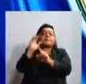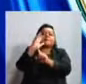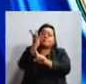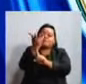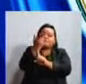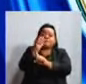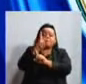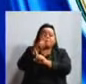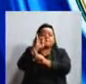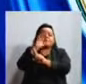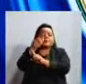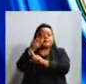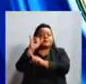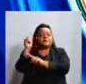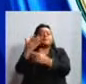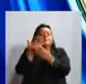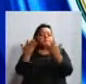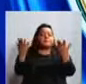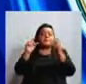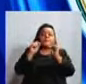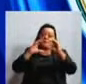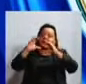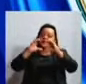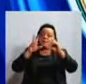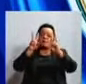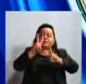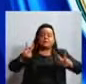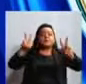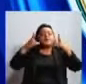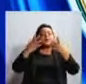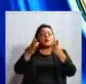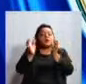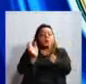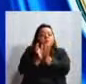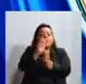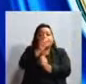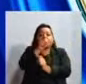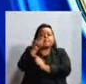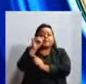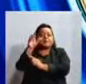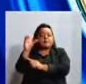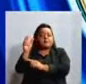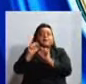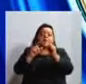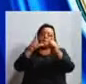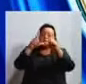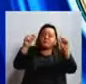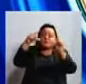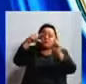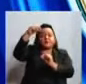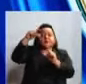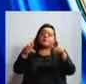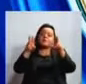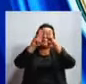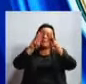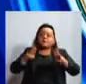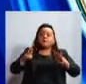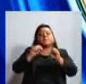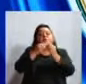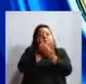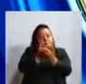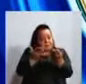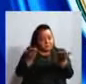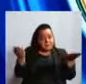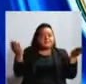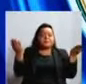Arte e Comunicação, Visual, Grupo Educacional Aparício Carvalho, Centro Universitário Finca e Faculdade Metropolitano.